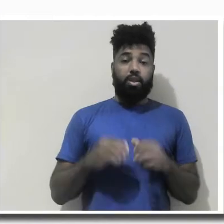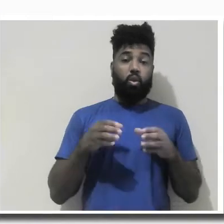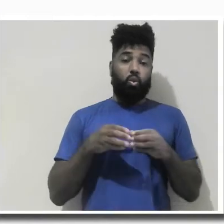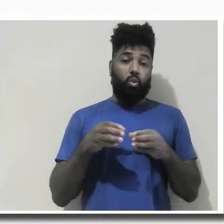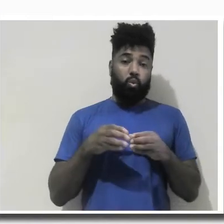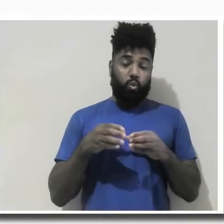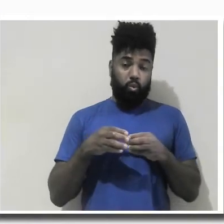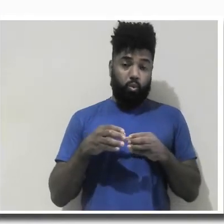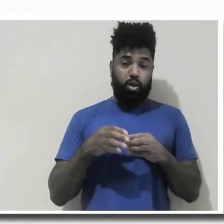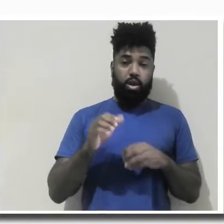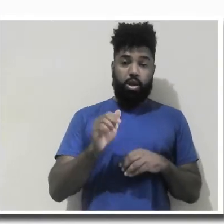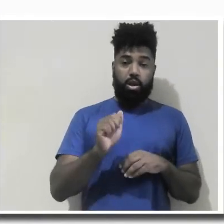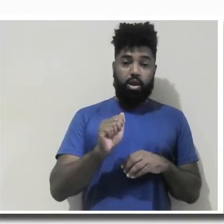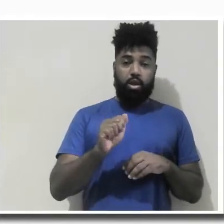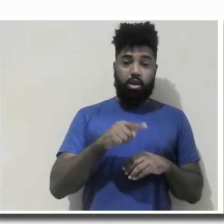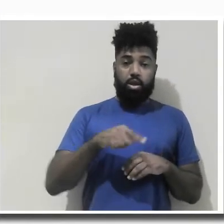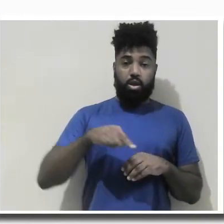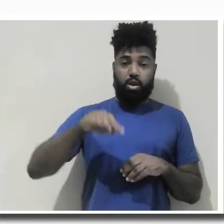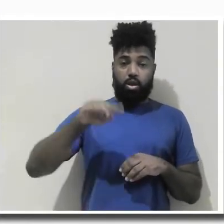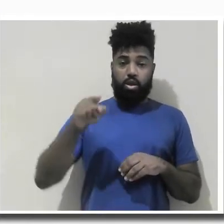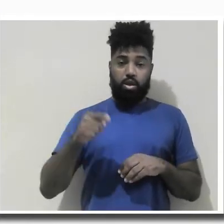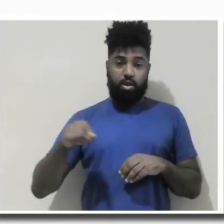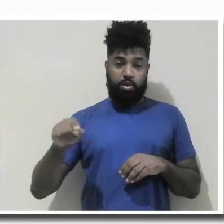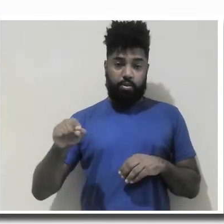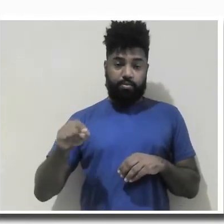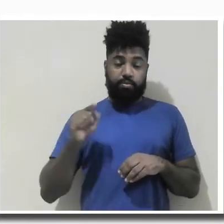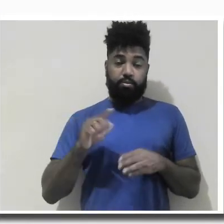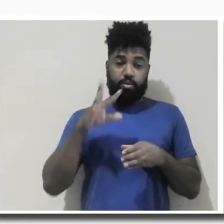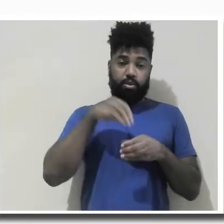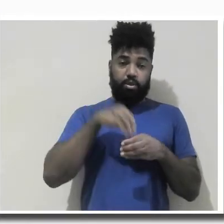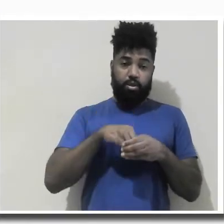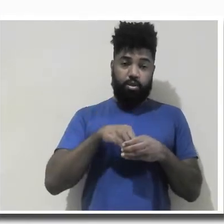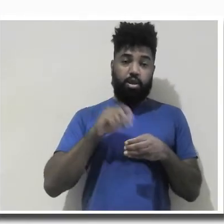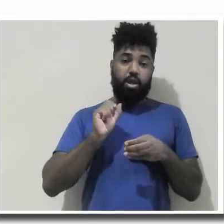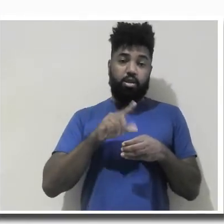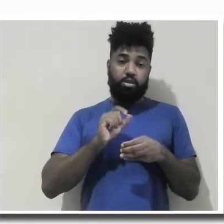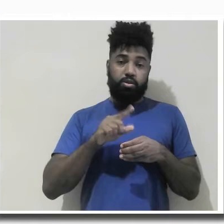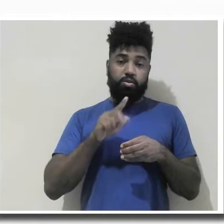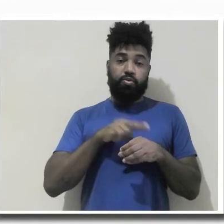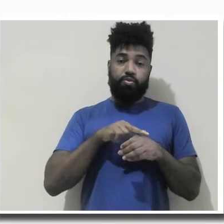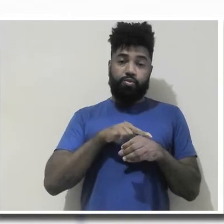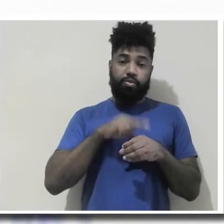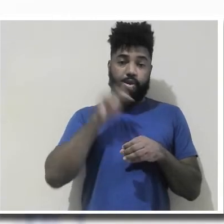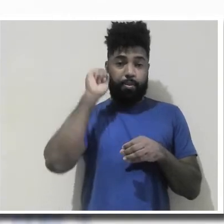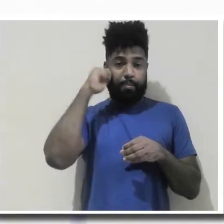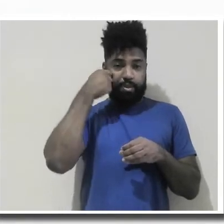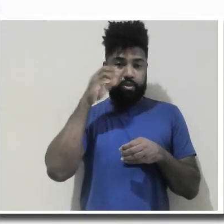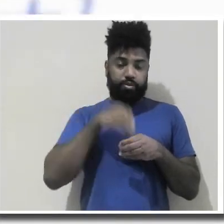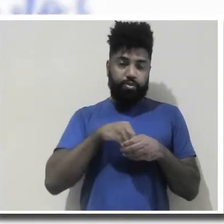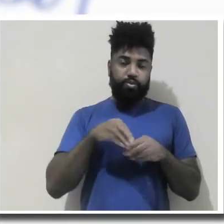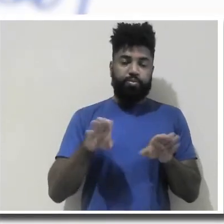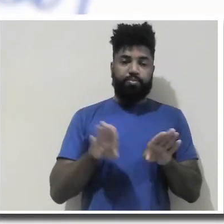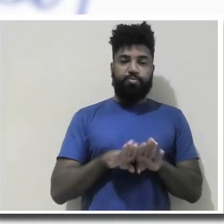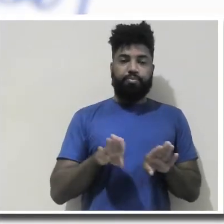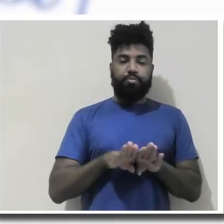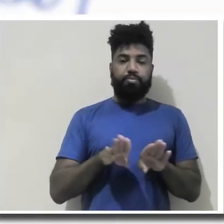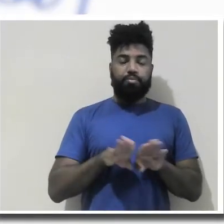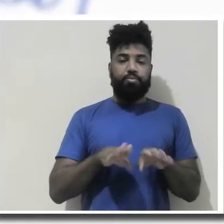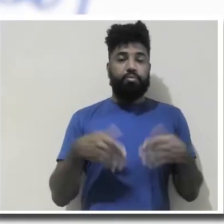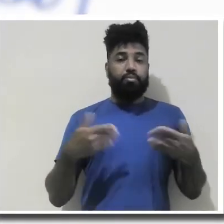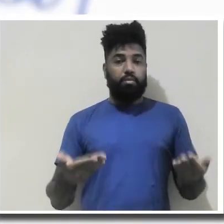Então, é o meu conjunto ômega, que contém os elementos azul, verde e preto. Posso também